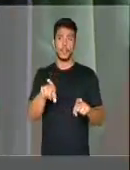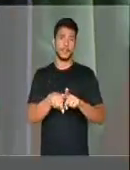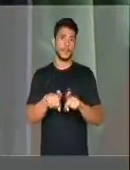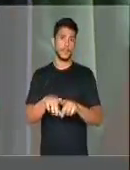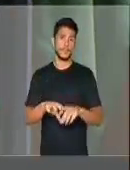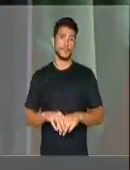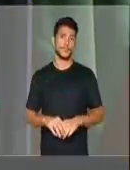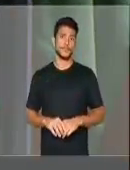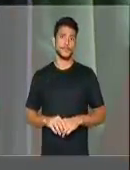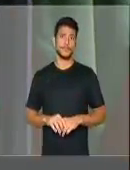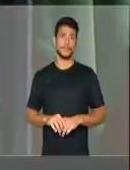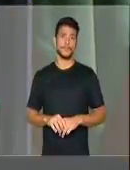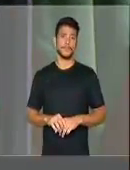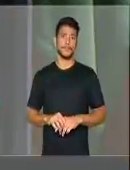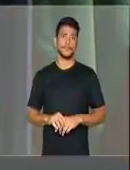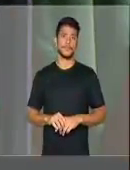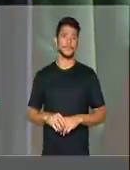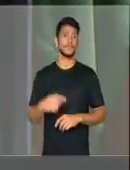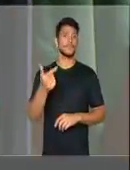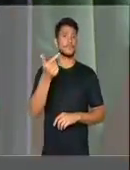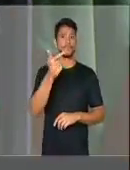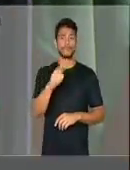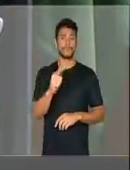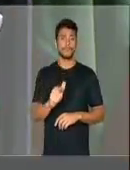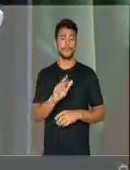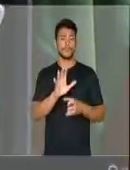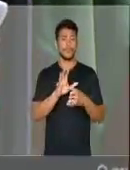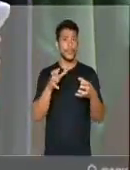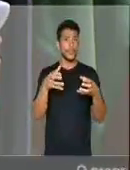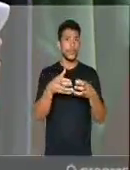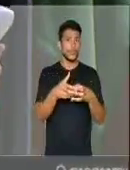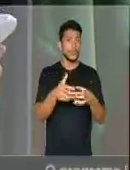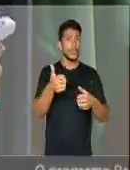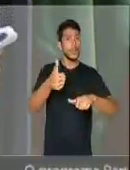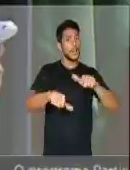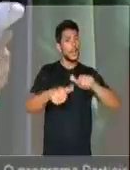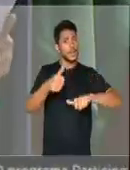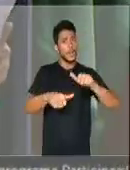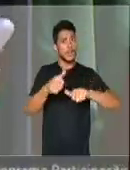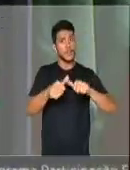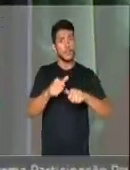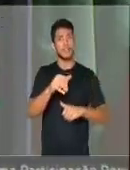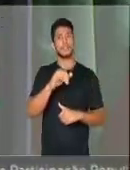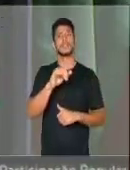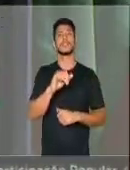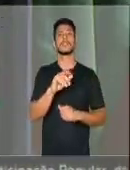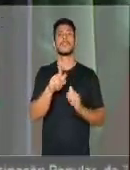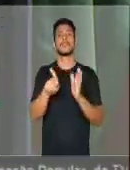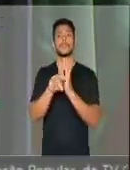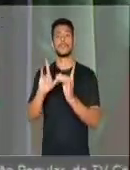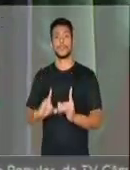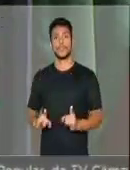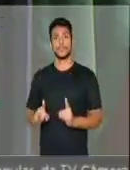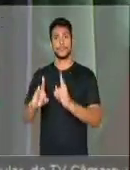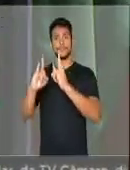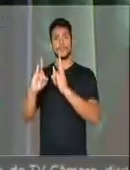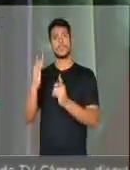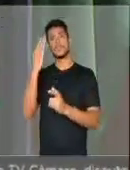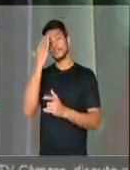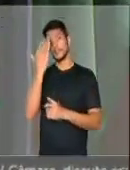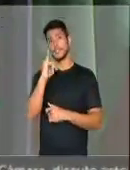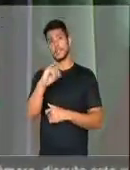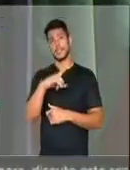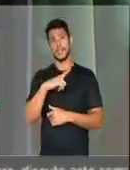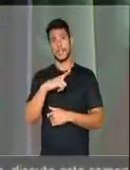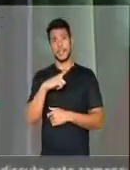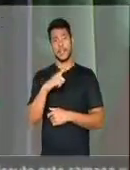prévio, não passou pela Comissão de Avaliação Imobiliária da CGE para que fosse atestado a existência ou não